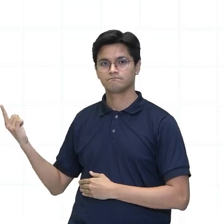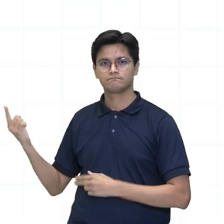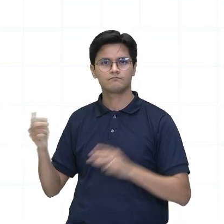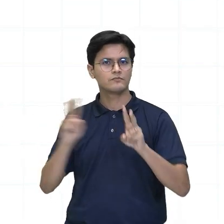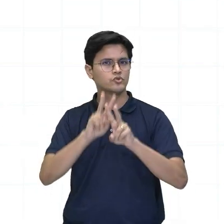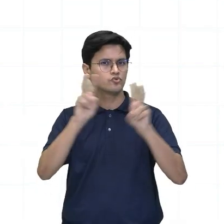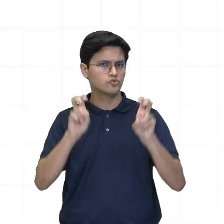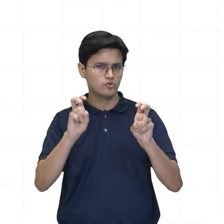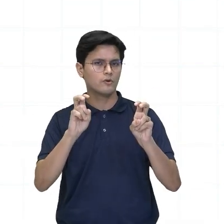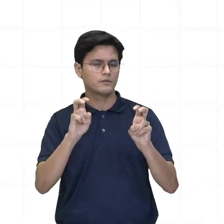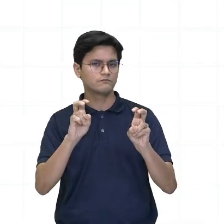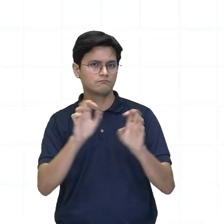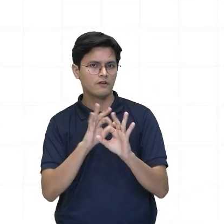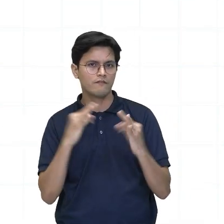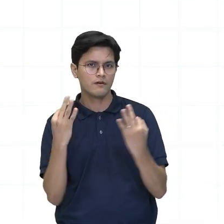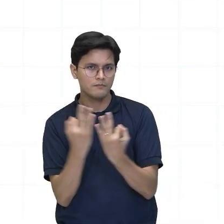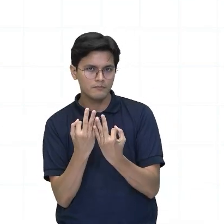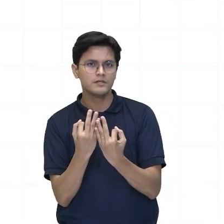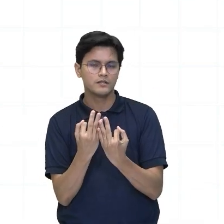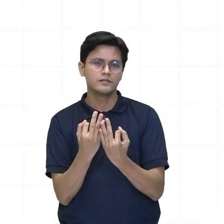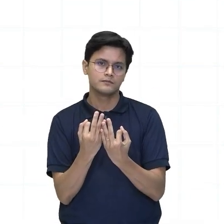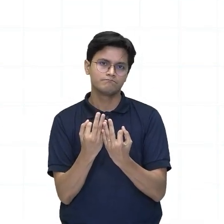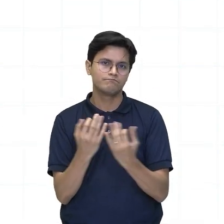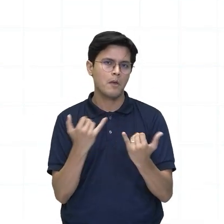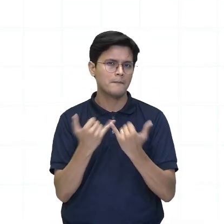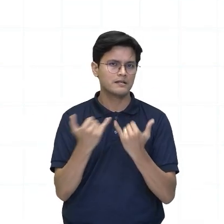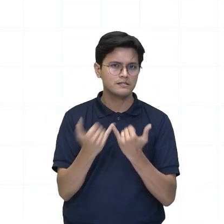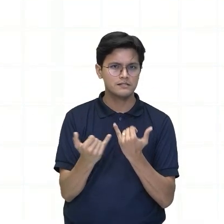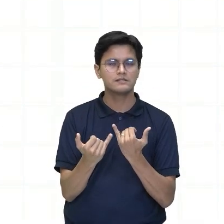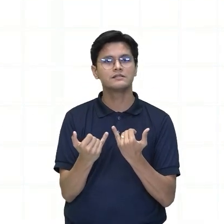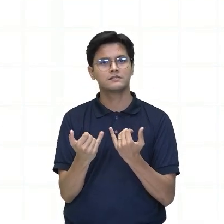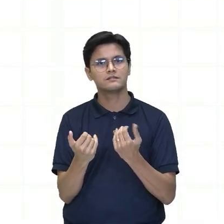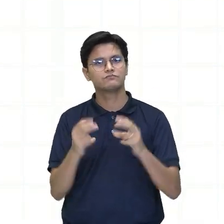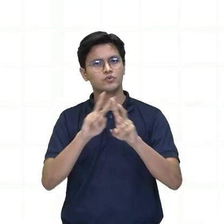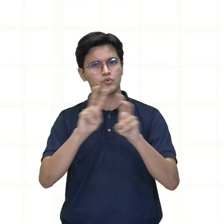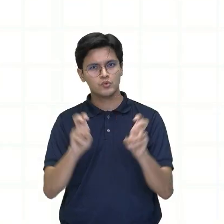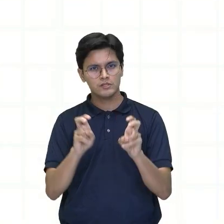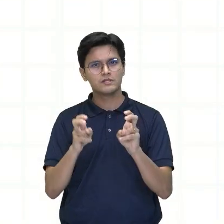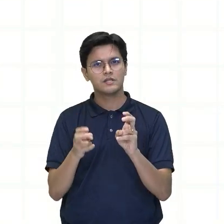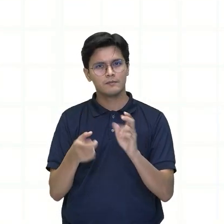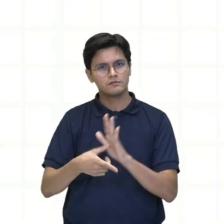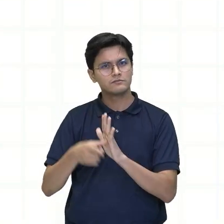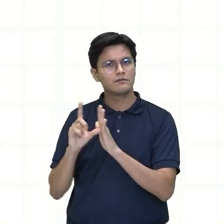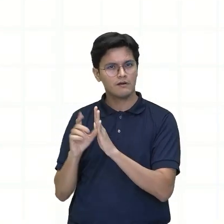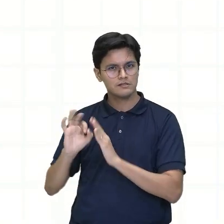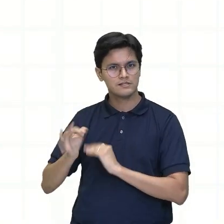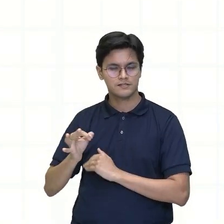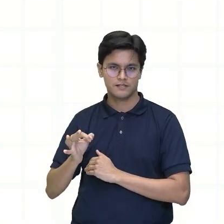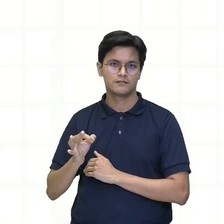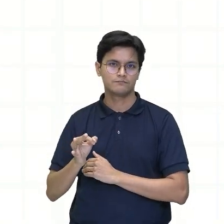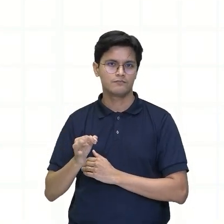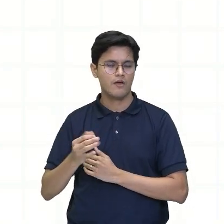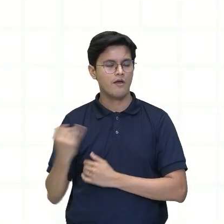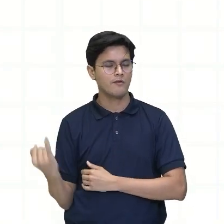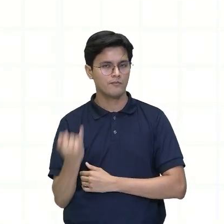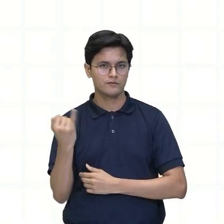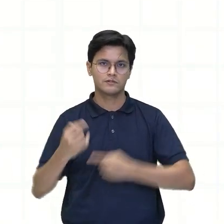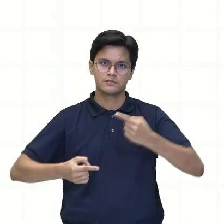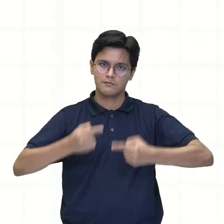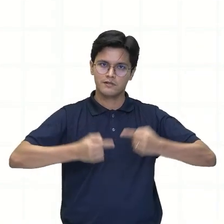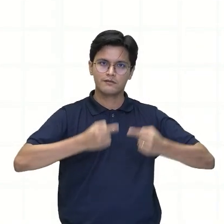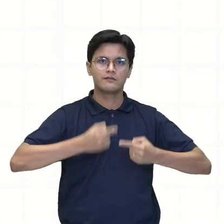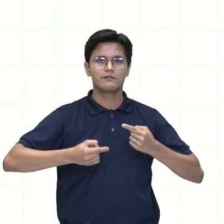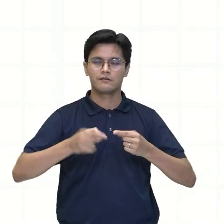da família, que foi o tema da nossa unidade, né? Bem importante a gente falar, debater sobre isso. Vou mostrar